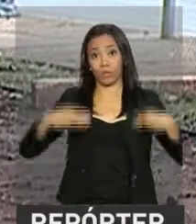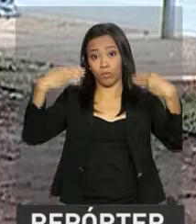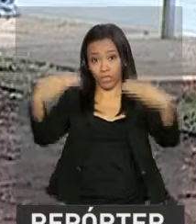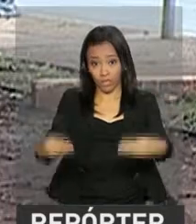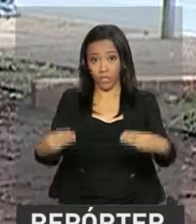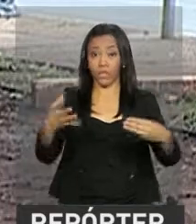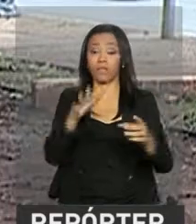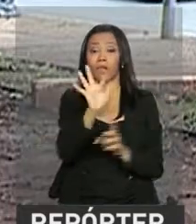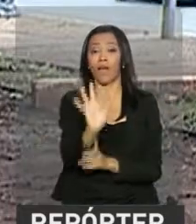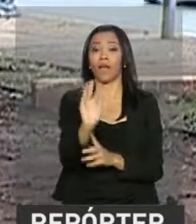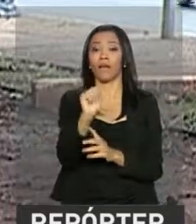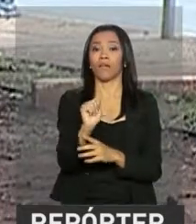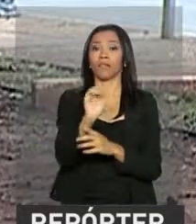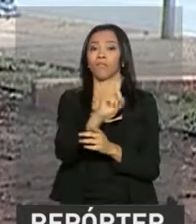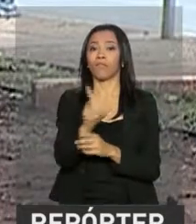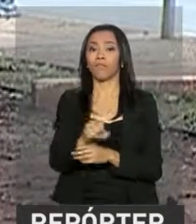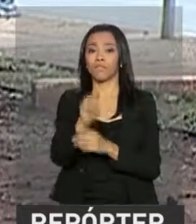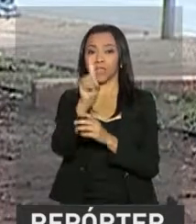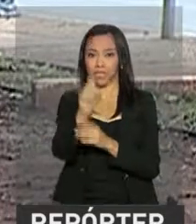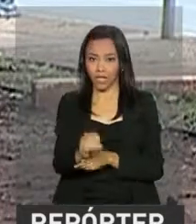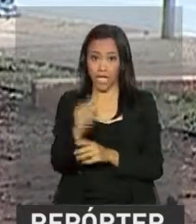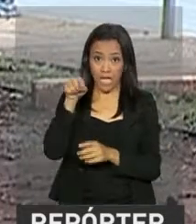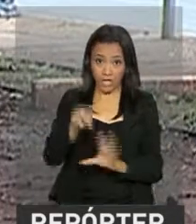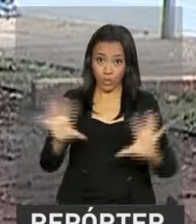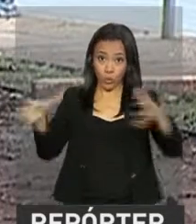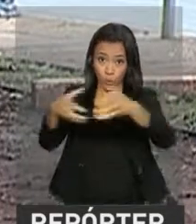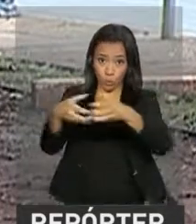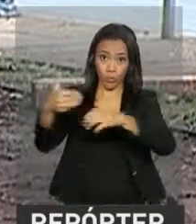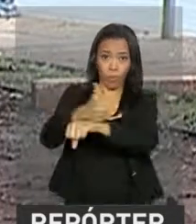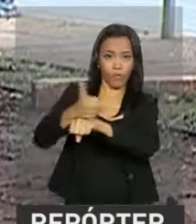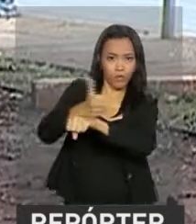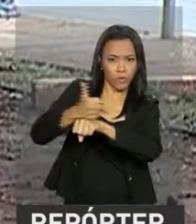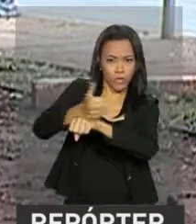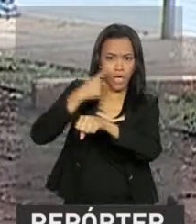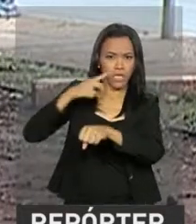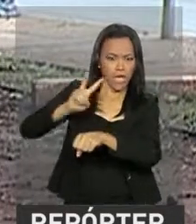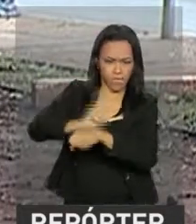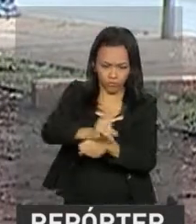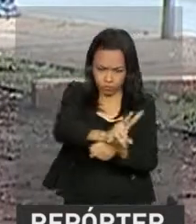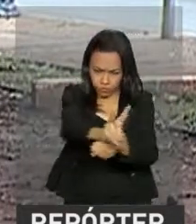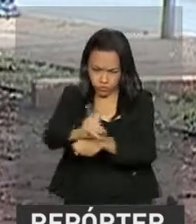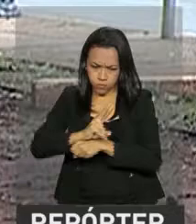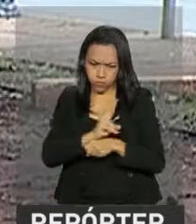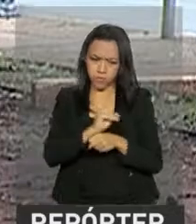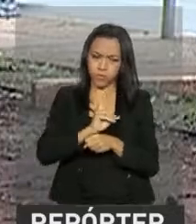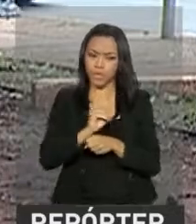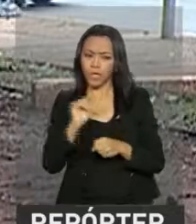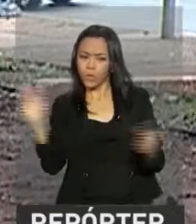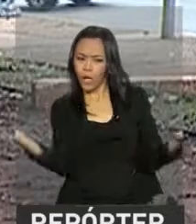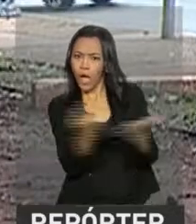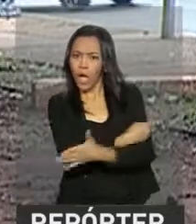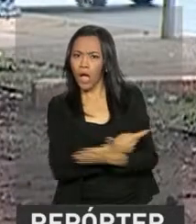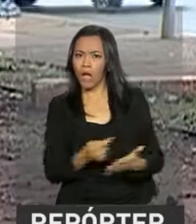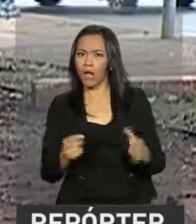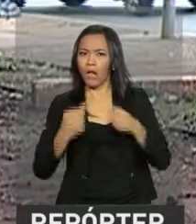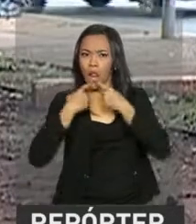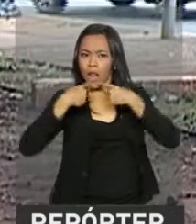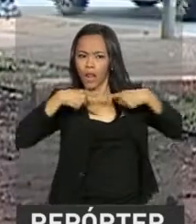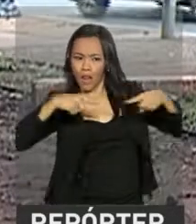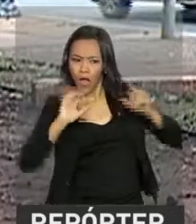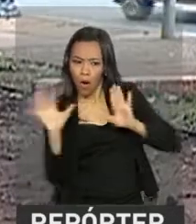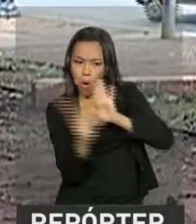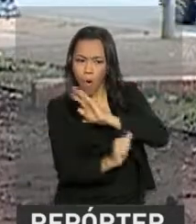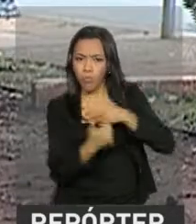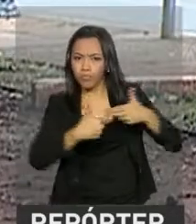da Fazenda. Esse grupo, ele atua investigando denúncias, apurando denúncias, também